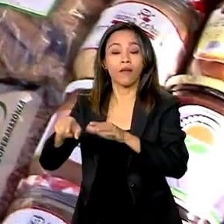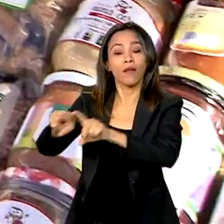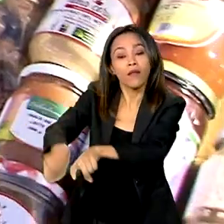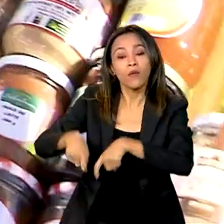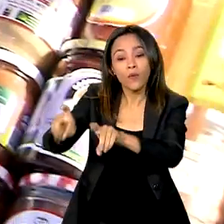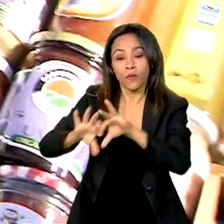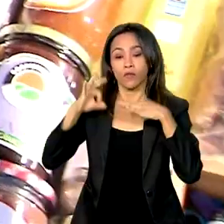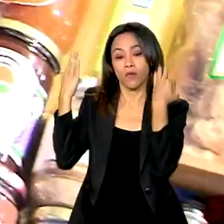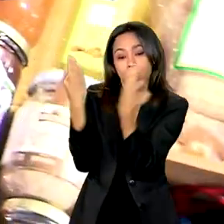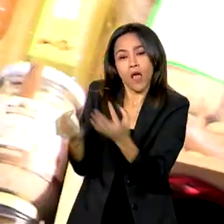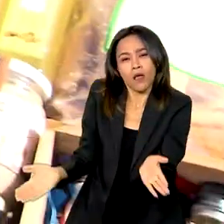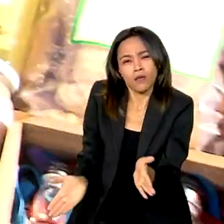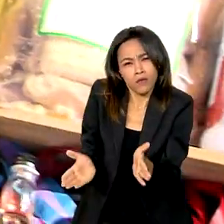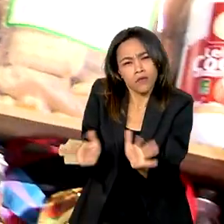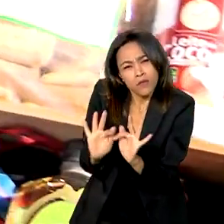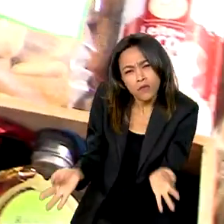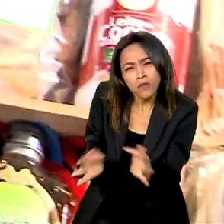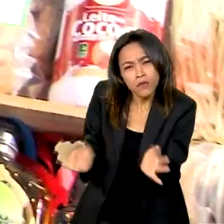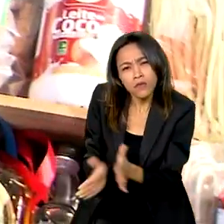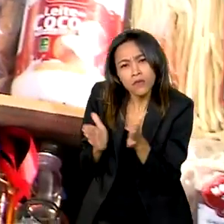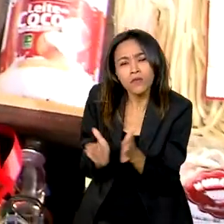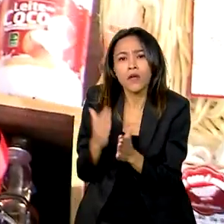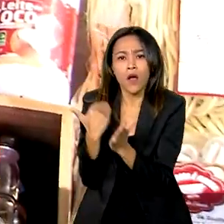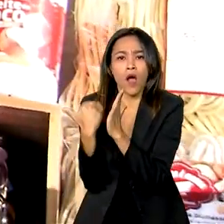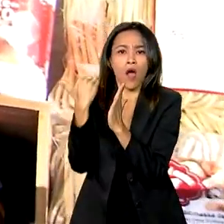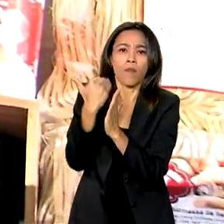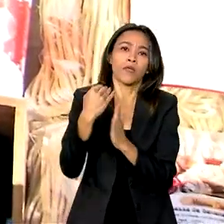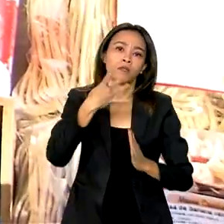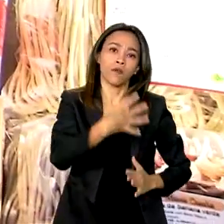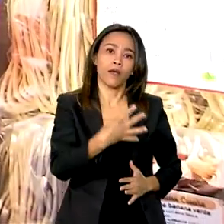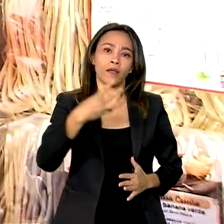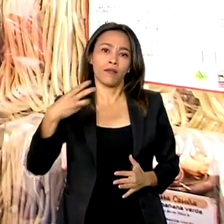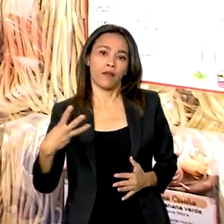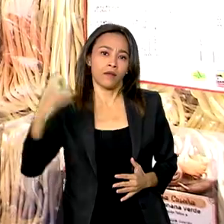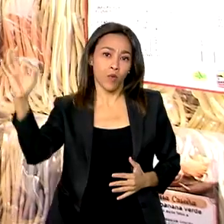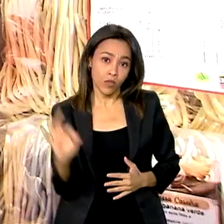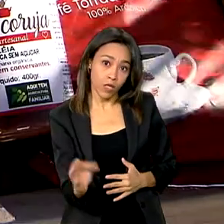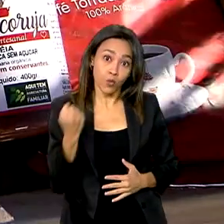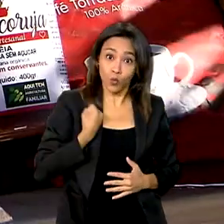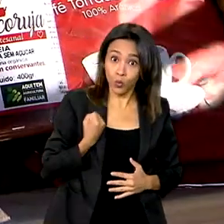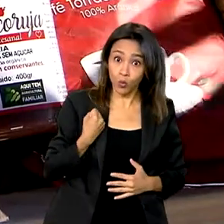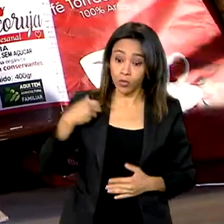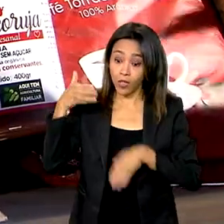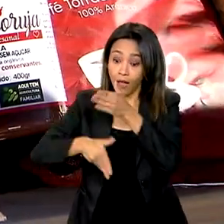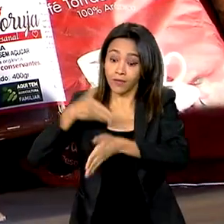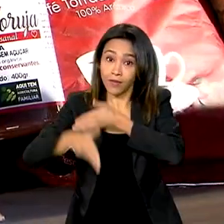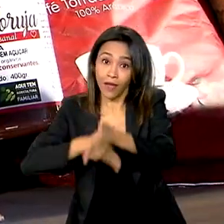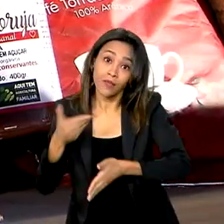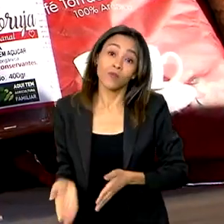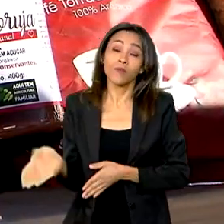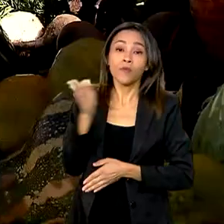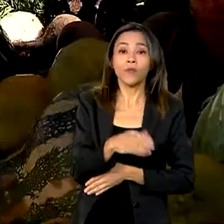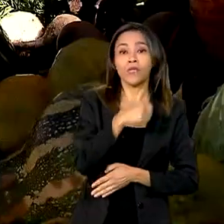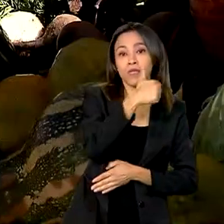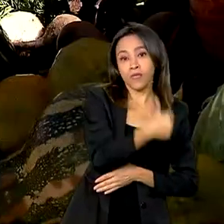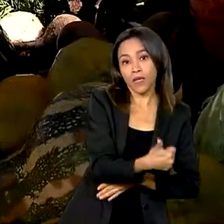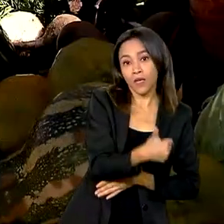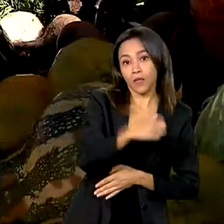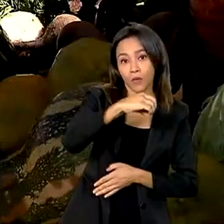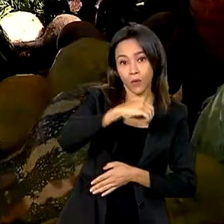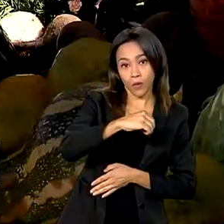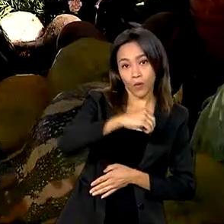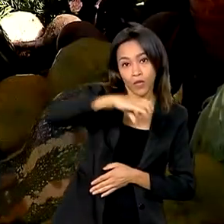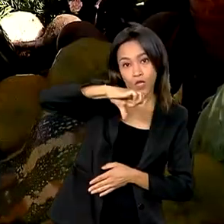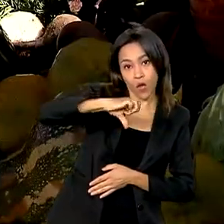baixa renda, o aumento foi de 43% no número de operações e de 109% no valor